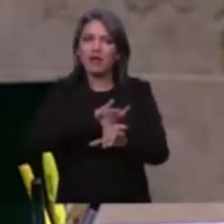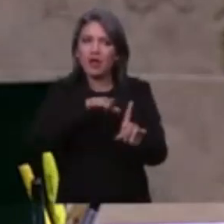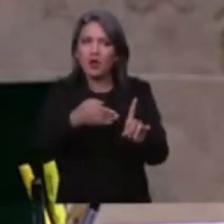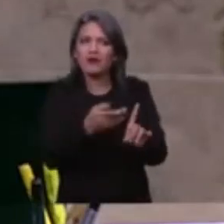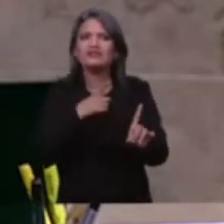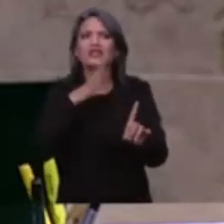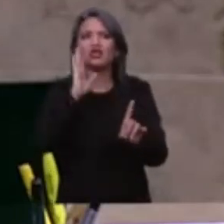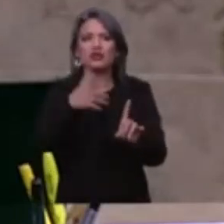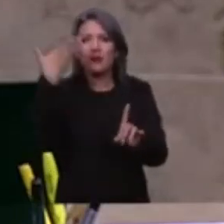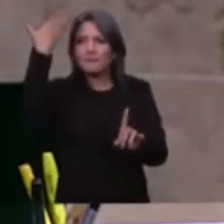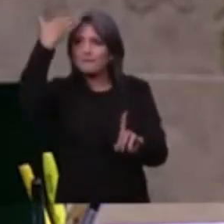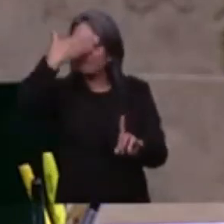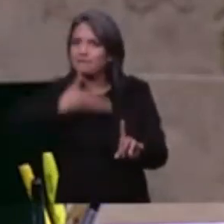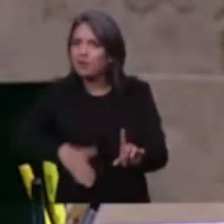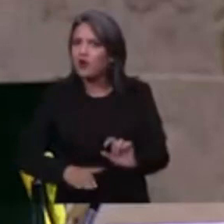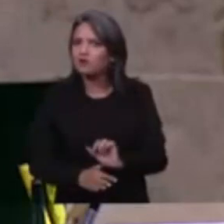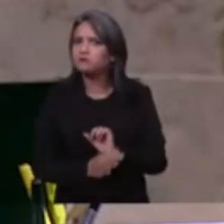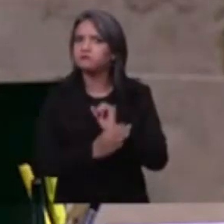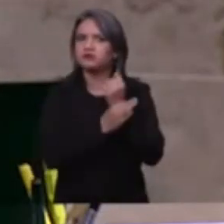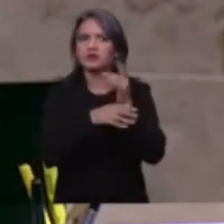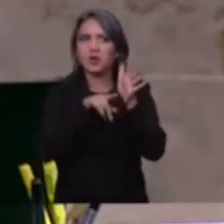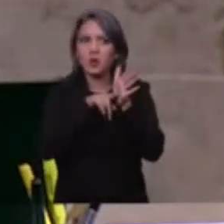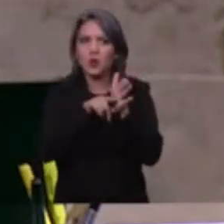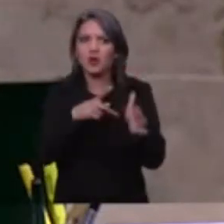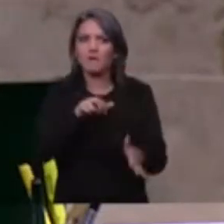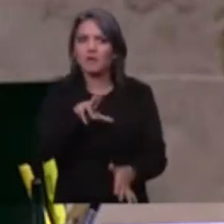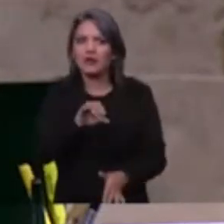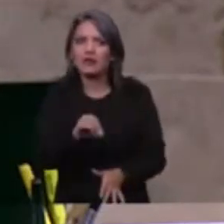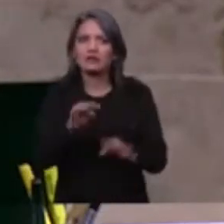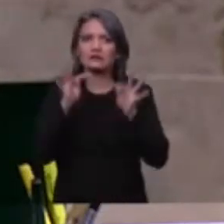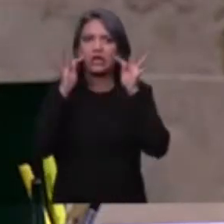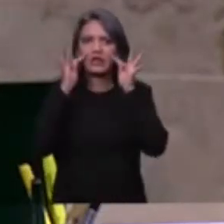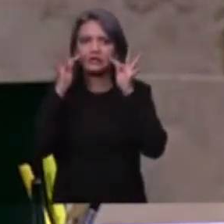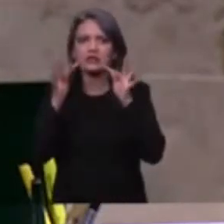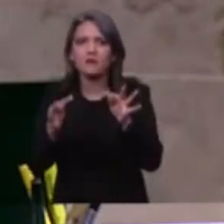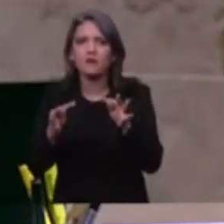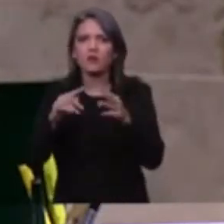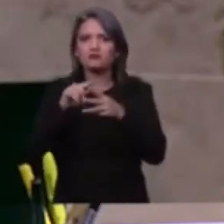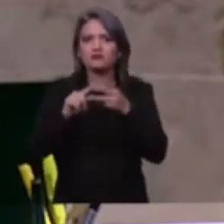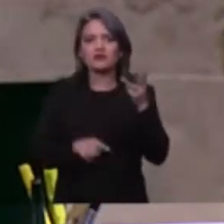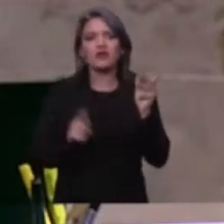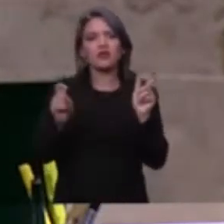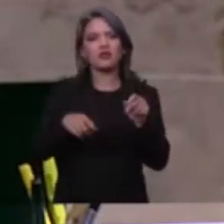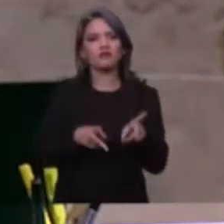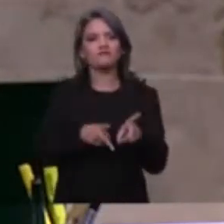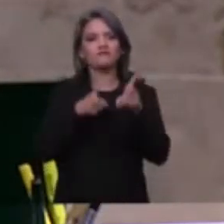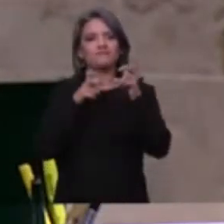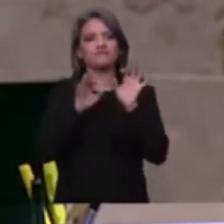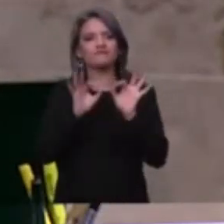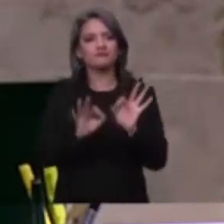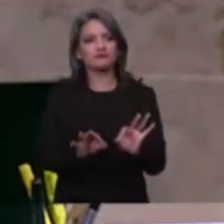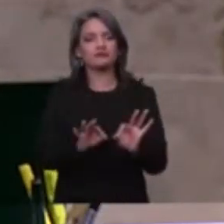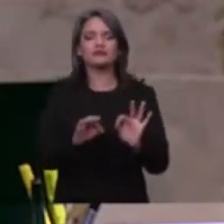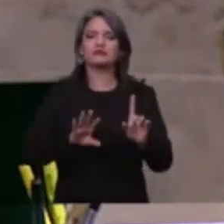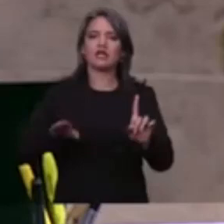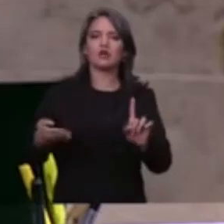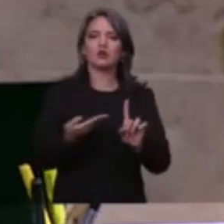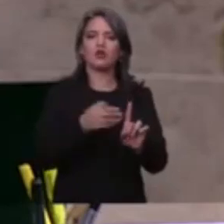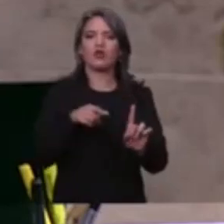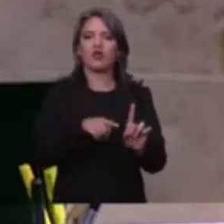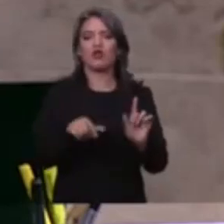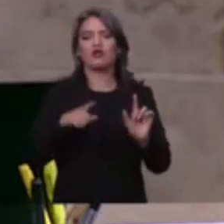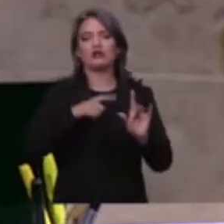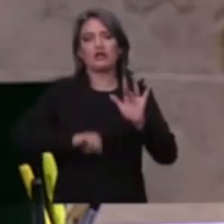elementos documentais, periciais e testemunhais, que permitem reconhecer que Aécio incorreu na prática